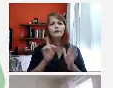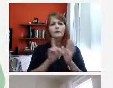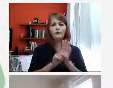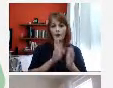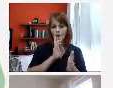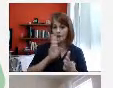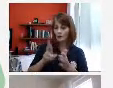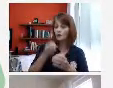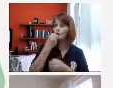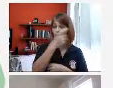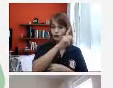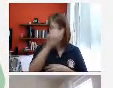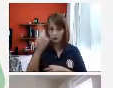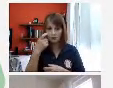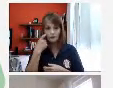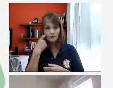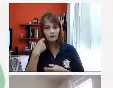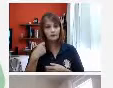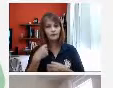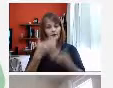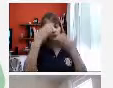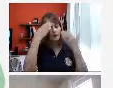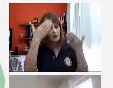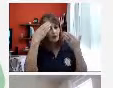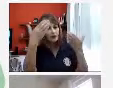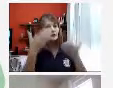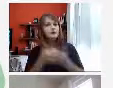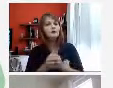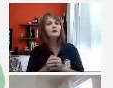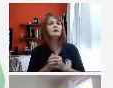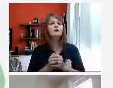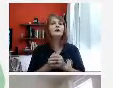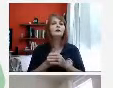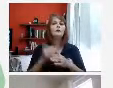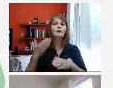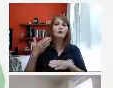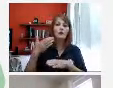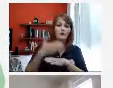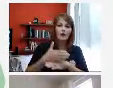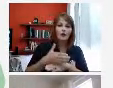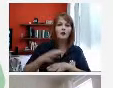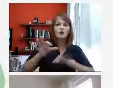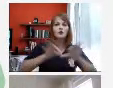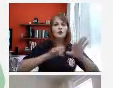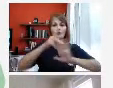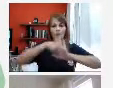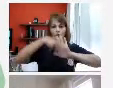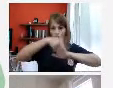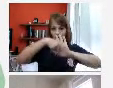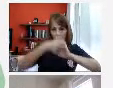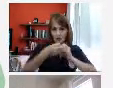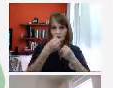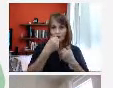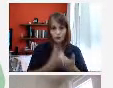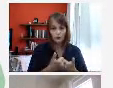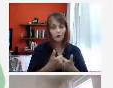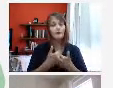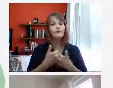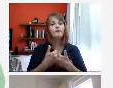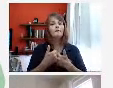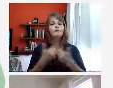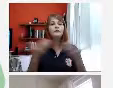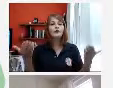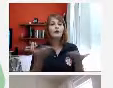Bom dia a todos, né? Primeiramente, agradecer o privilégio de estarmos aqui nesse projeto, né? E